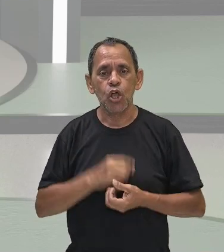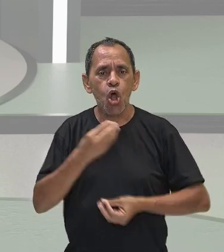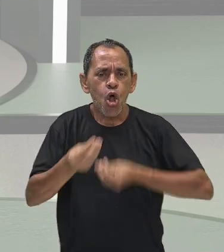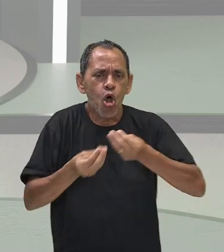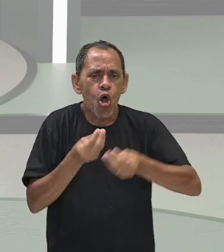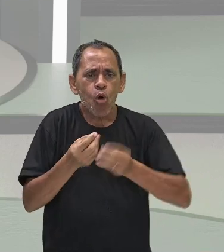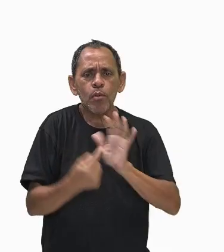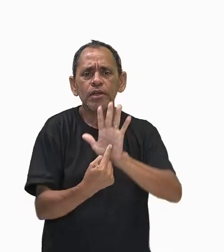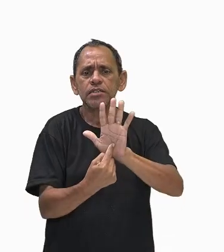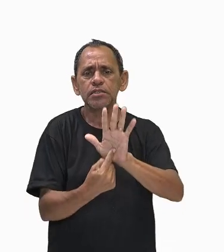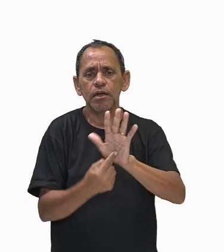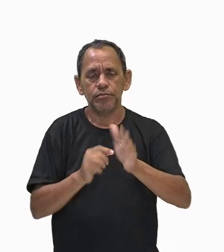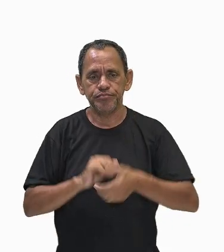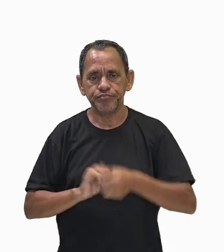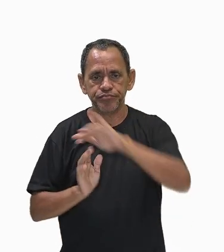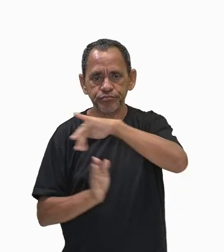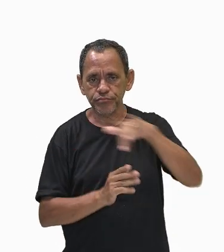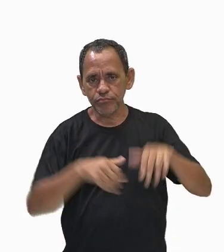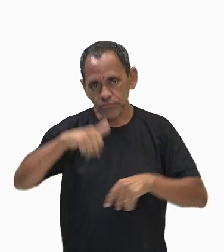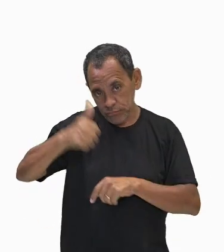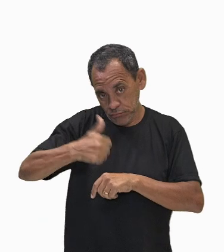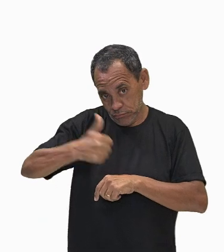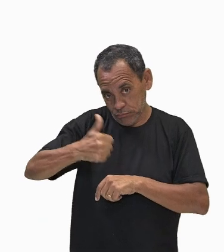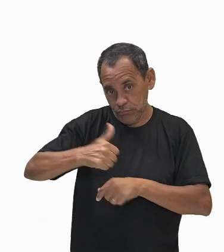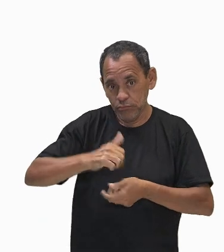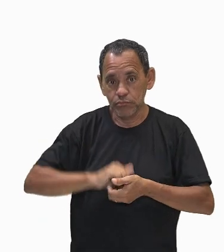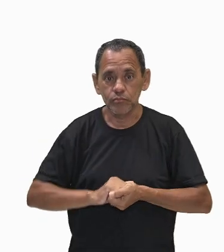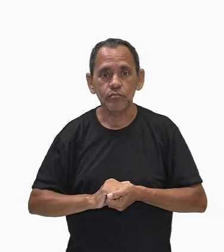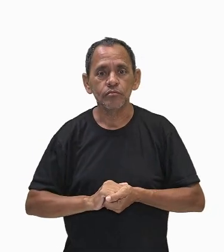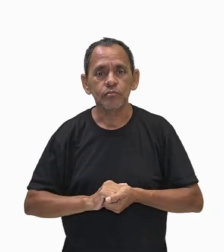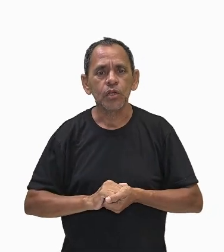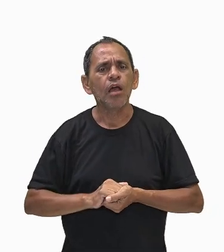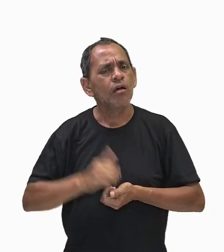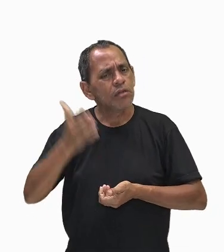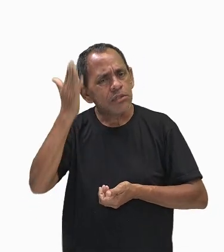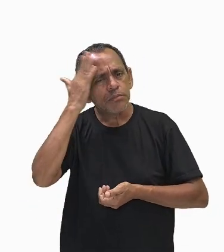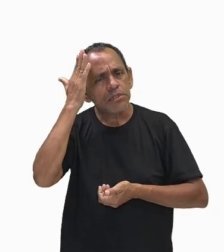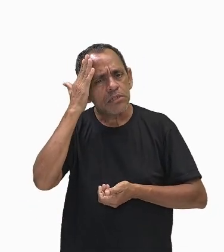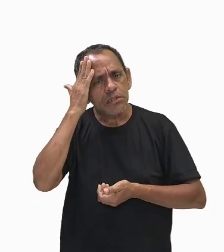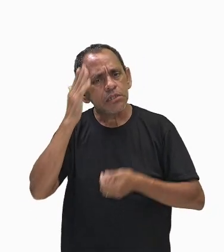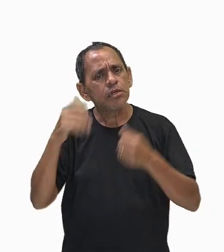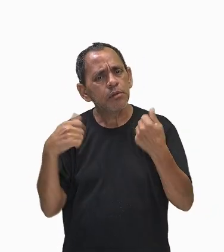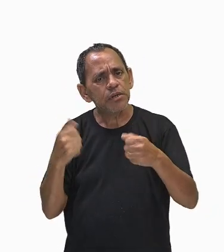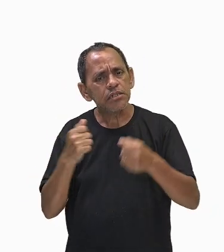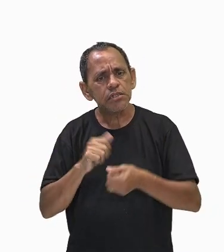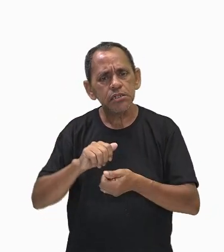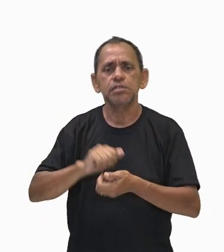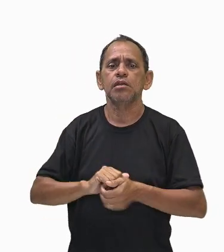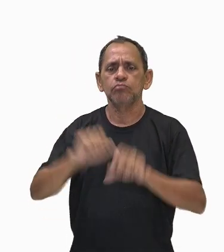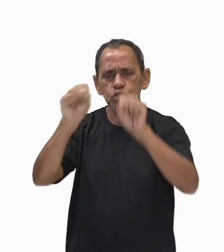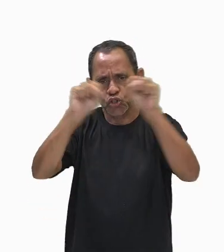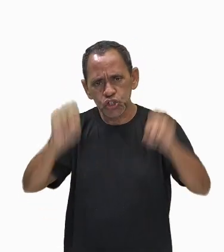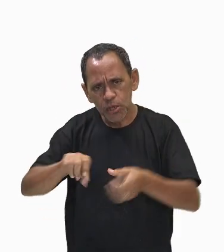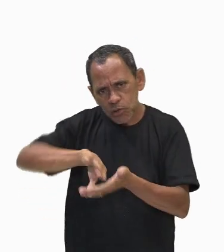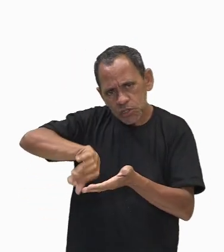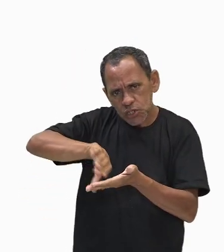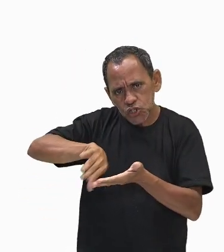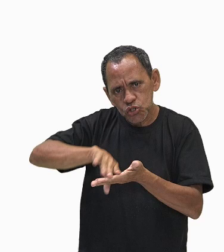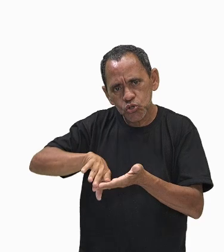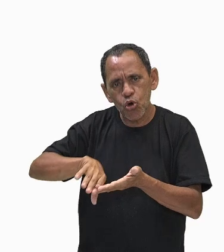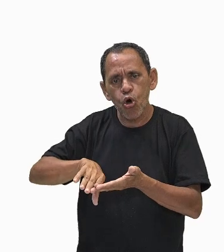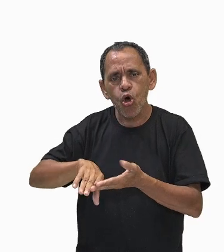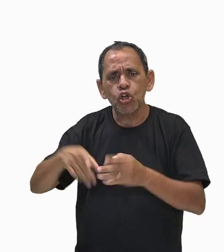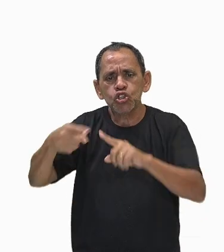vai apresentar? Primeiro, eu quero que vocês entendam que o sistema excretor ele vai excretar tipos de